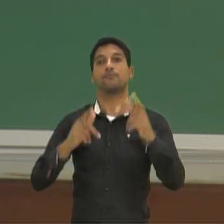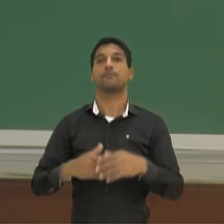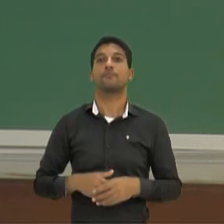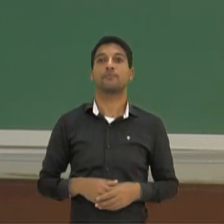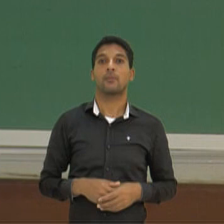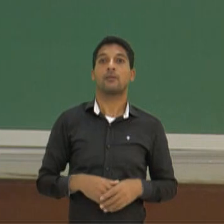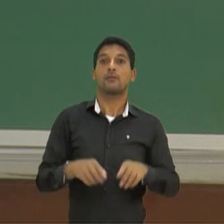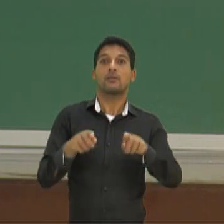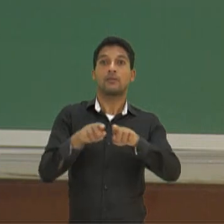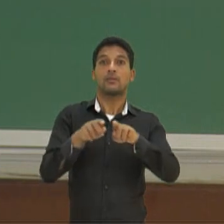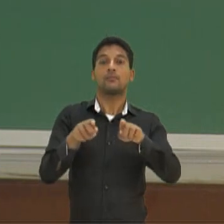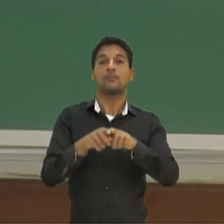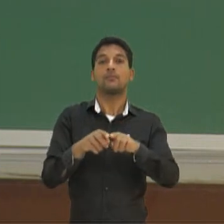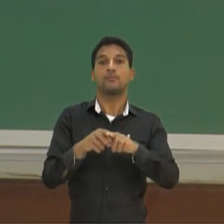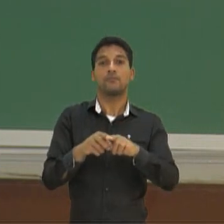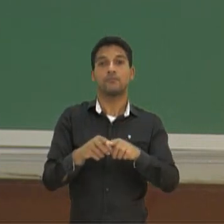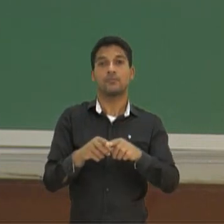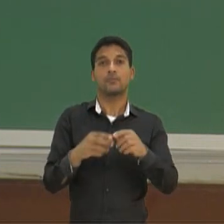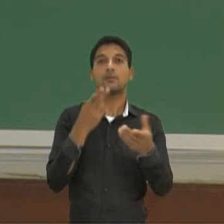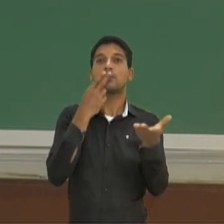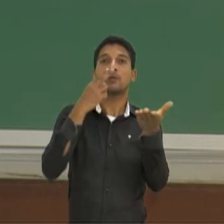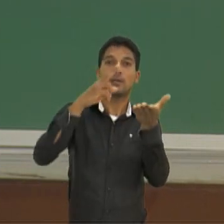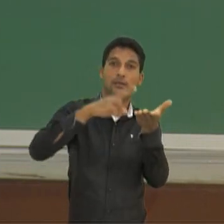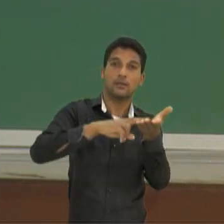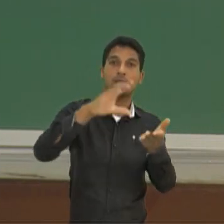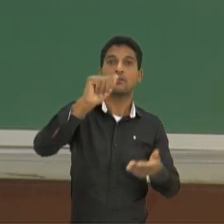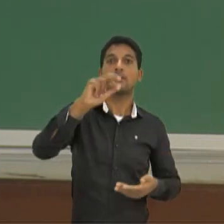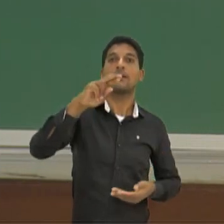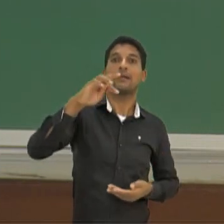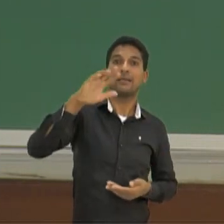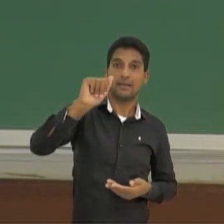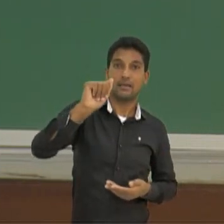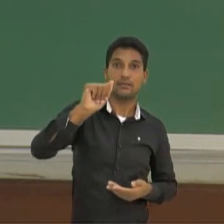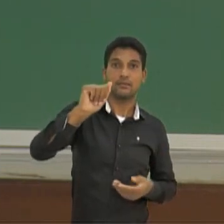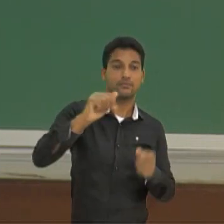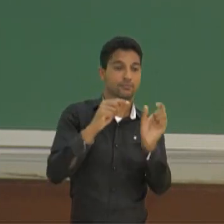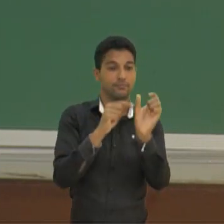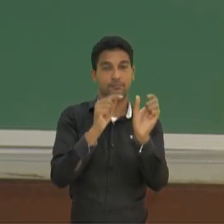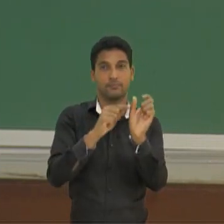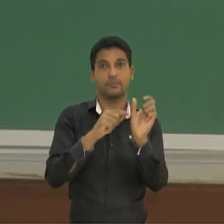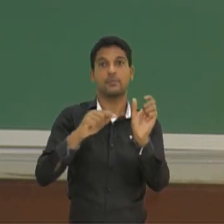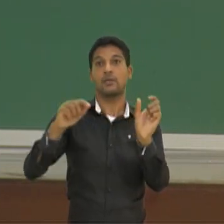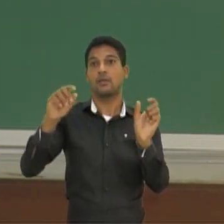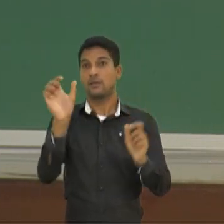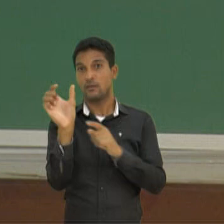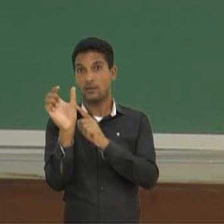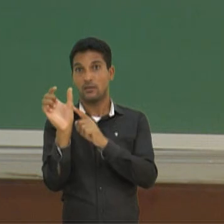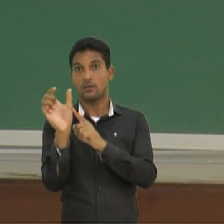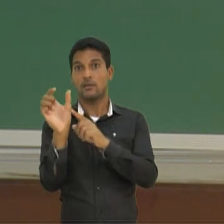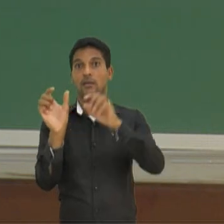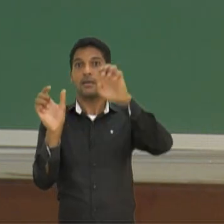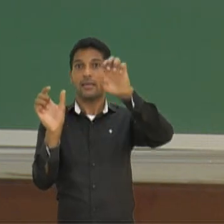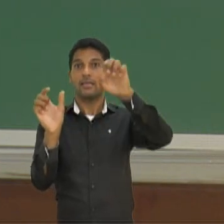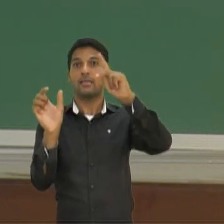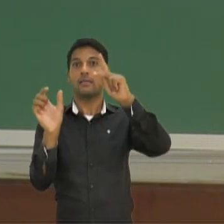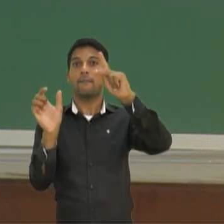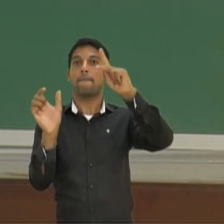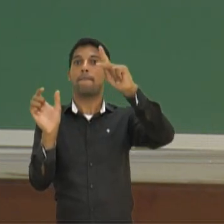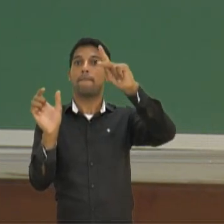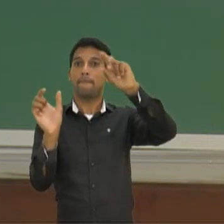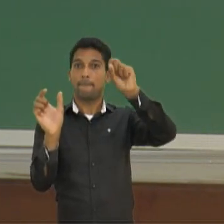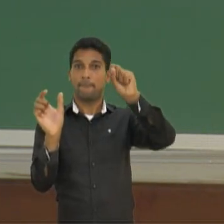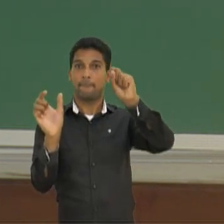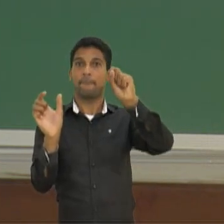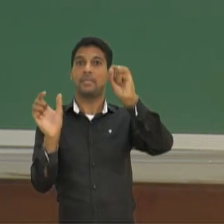uma palavra diferente, então epístola e carta são a mesma coisa, né, são sinônimos. Vimos a estrutura de uma carta de reclamação, tivemos